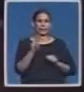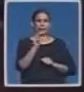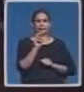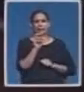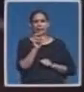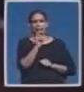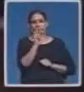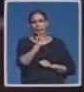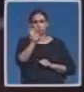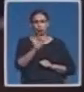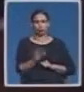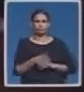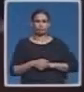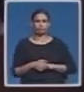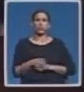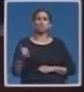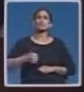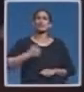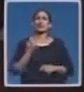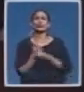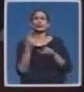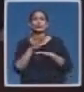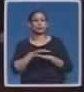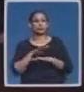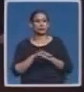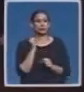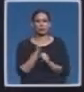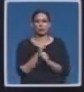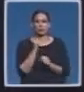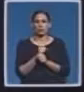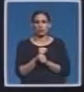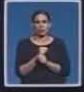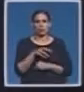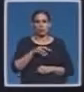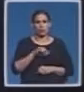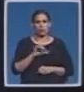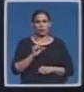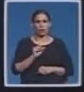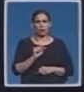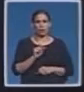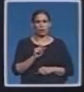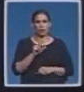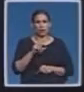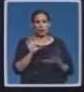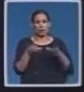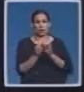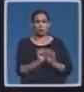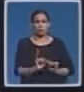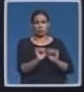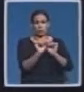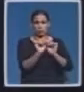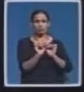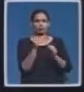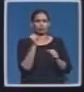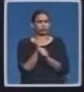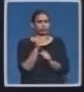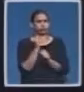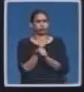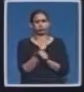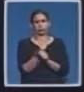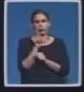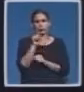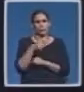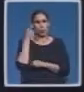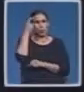vitória foi possível porque houve muito trabalho da parte do Miguel Adolfo e da sua equipa, e houve a compreensão dos